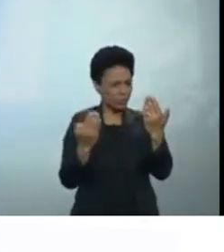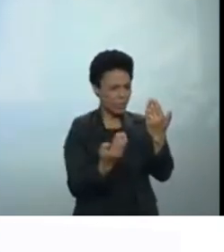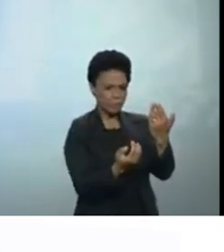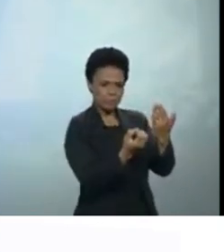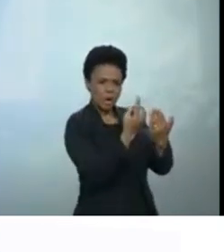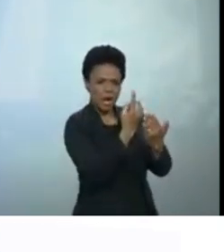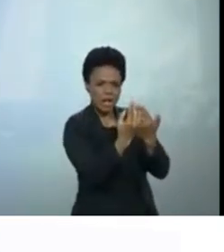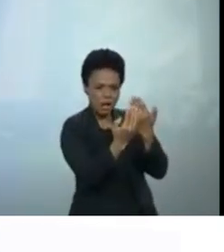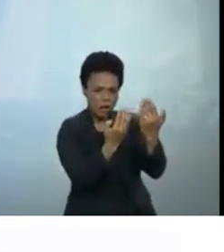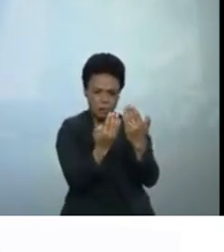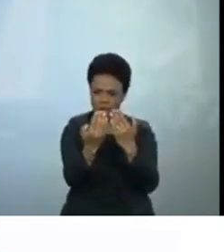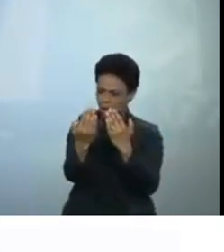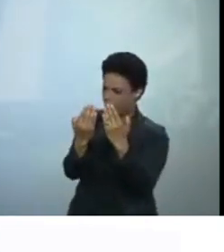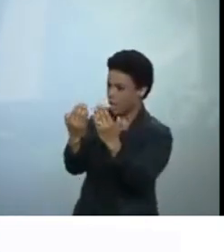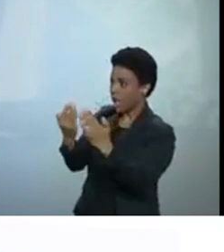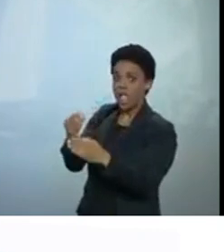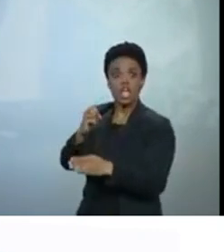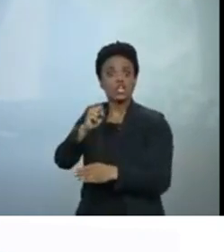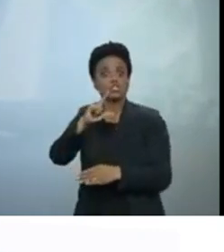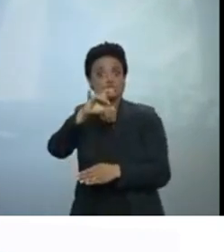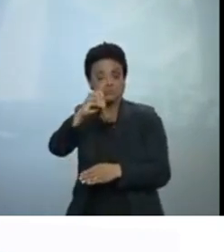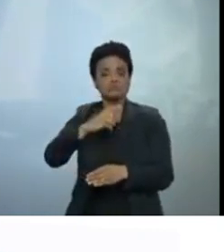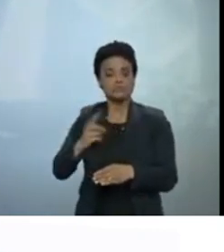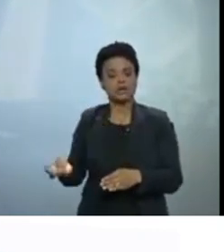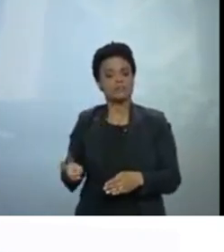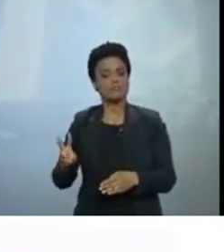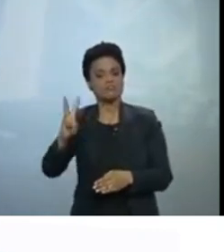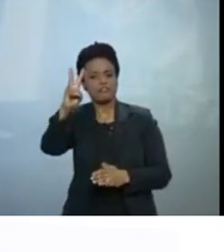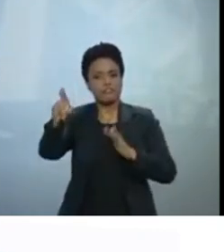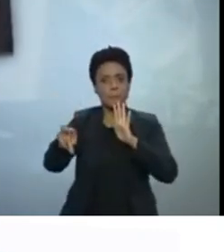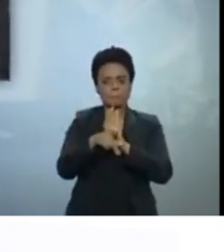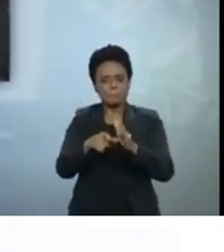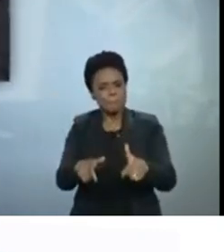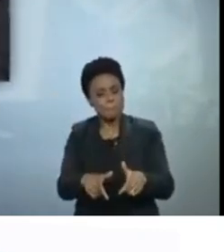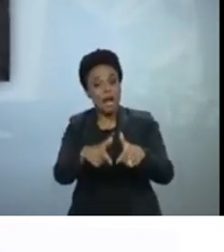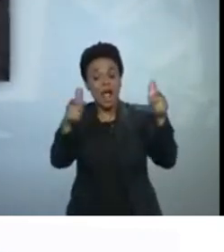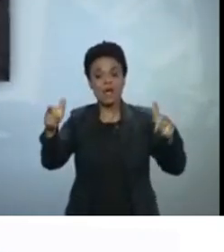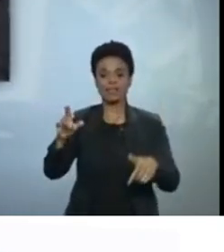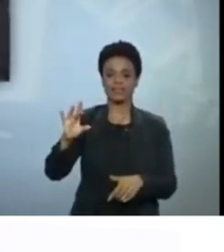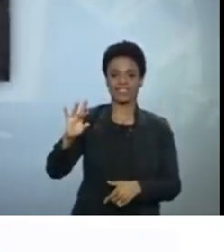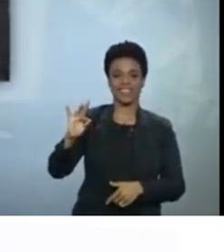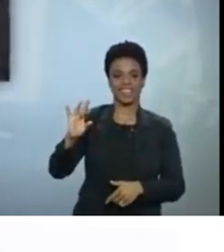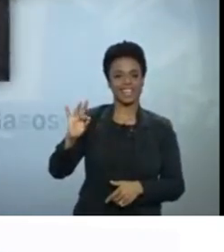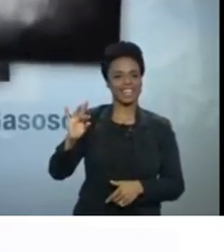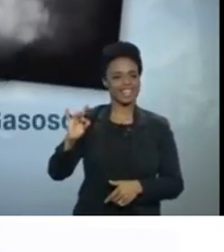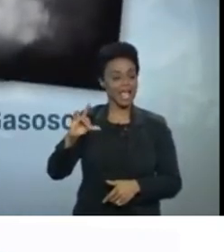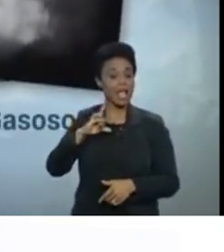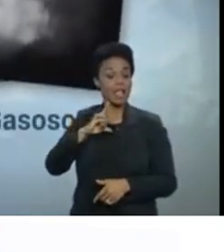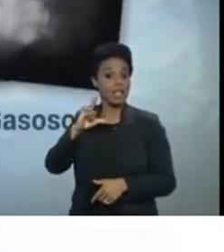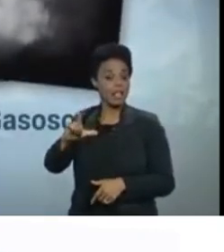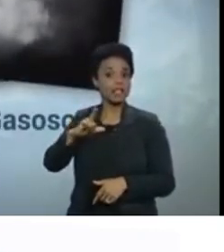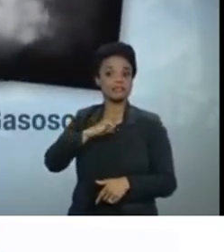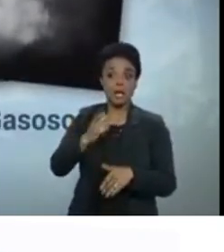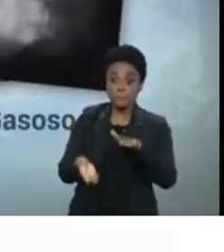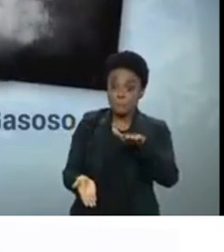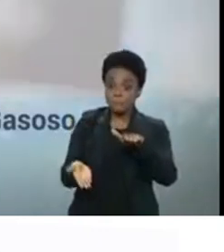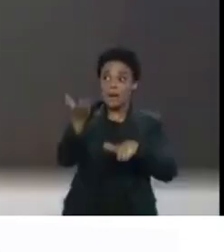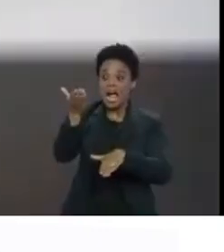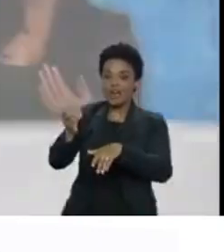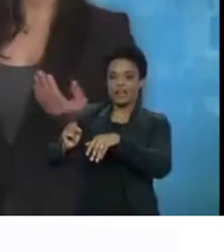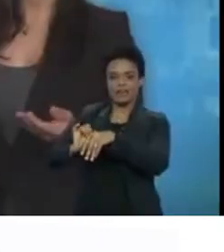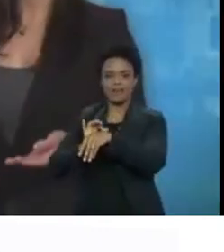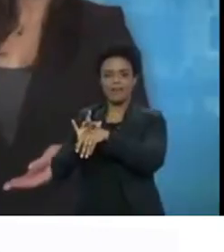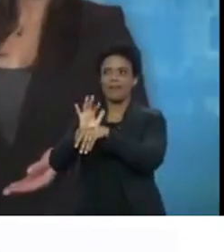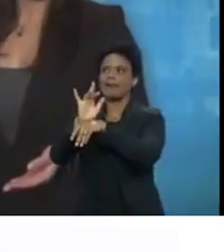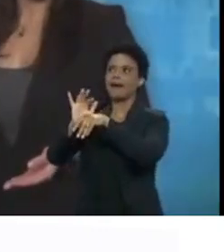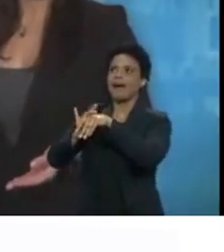percebi que sólidos têm valores de condutividade térmica maiores que os líquidos, que por sua vez têm valores maiores que os gases.